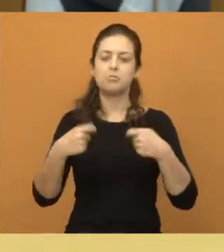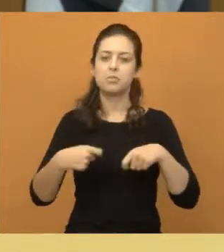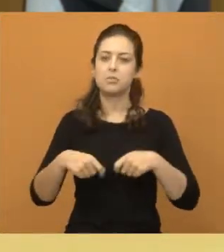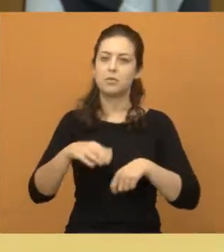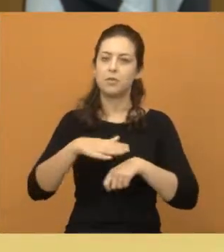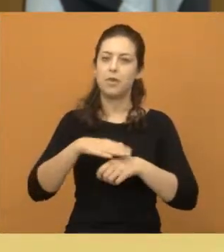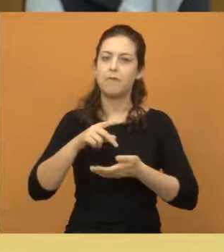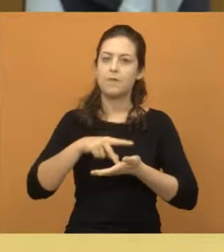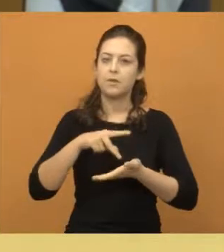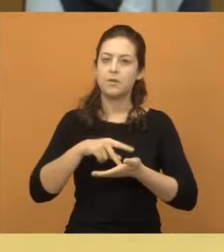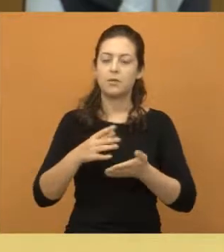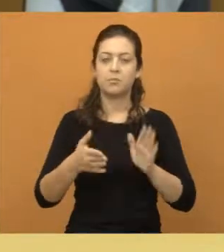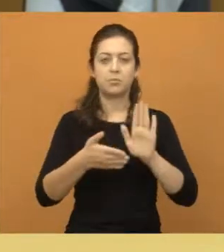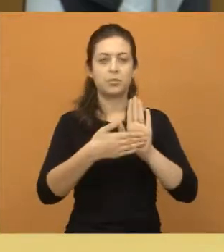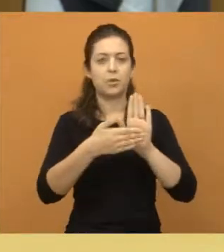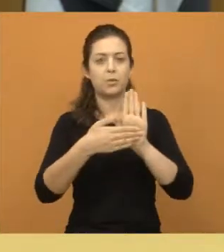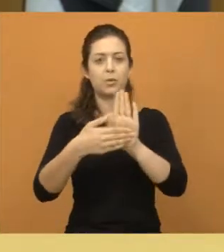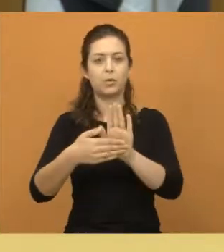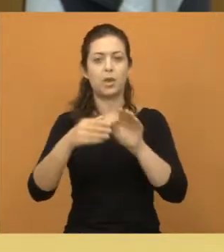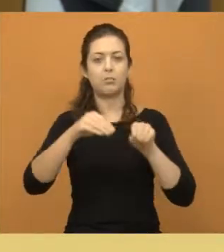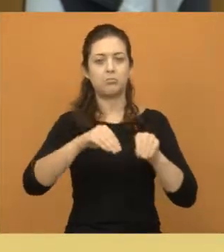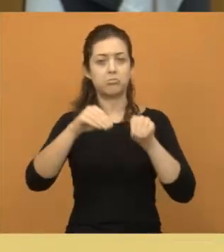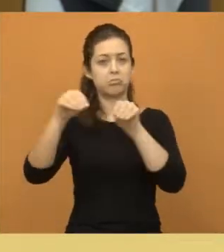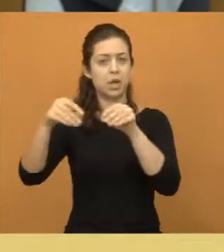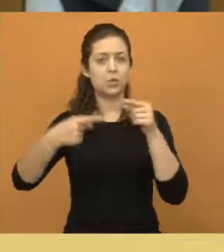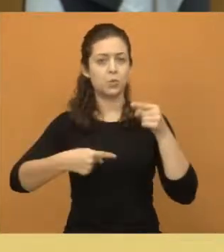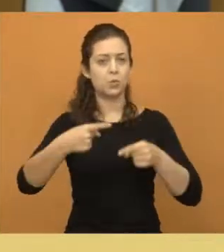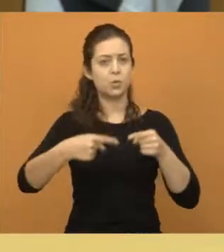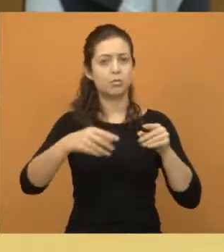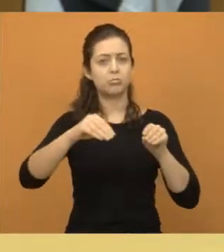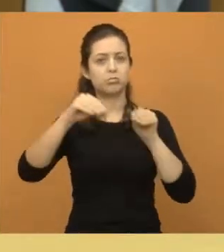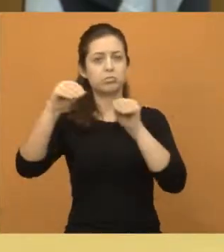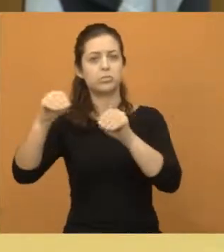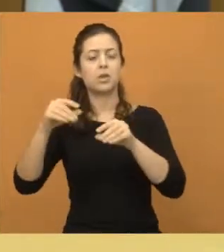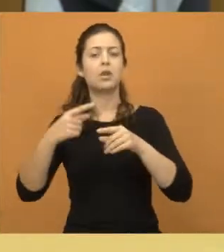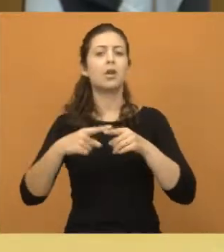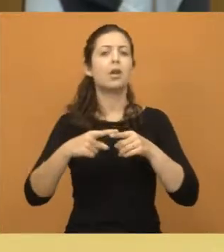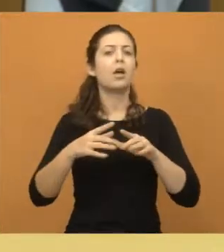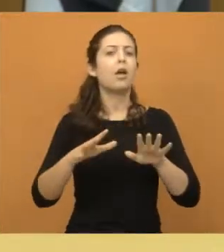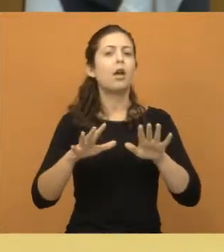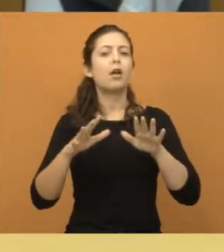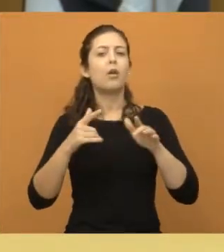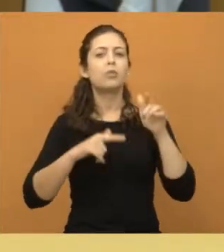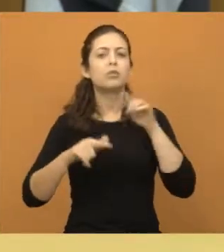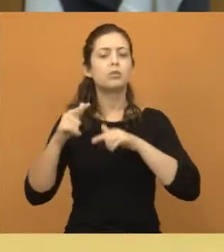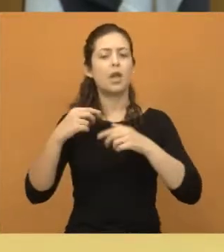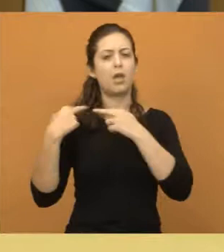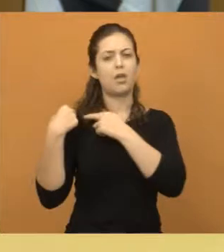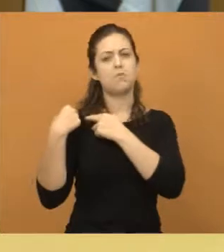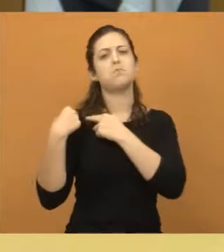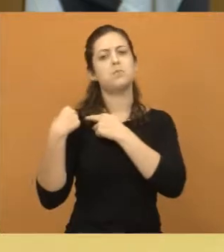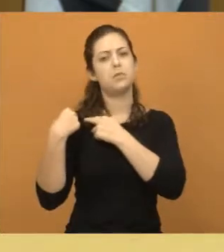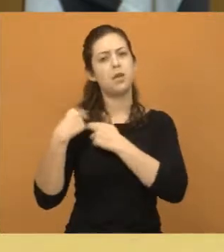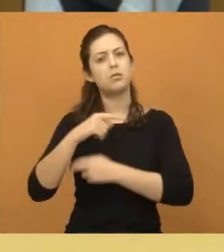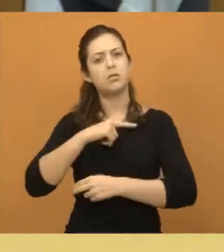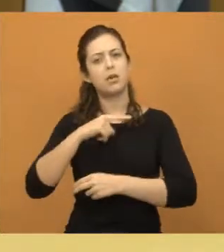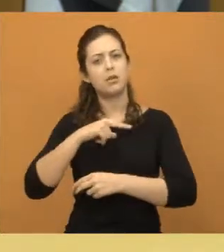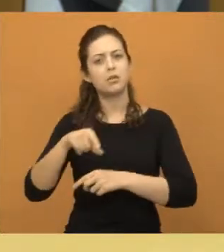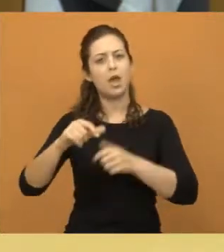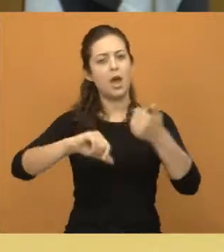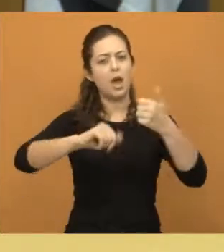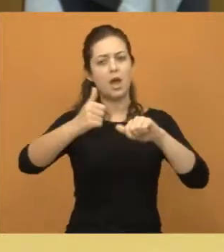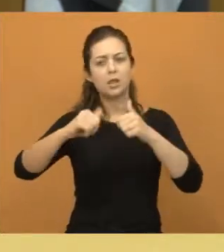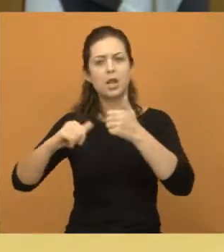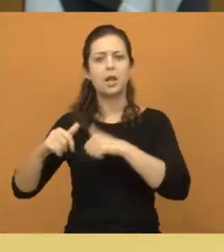quero aqui propor o adiamento desse projeto, para que a gente, aqui com muita responsabilidade, fizesse essa